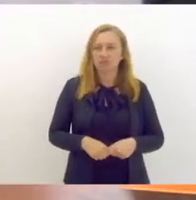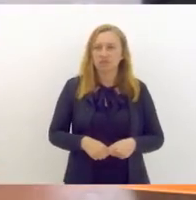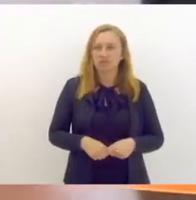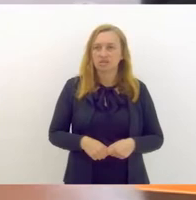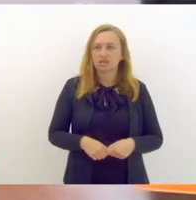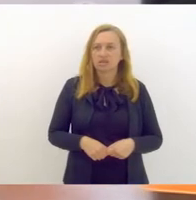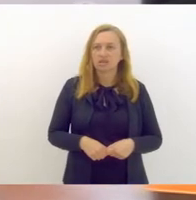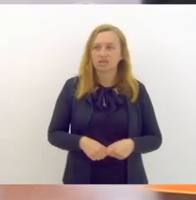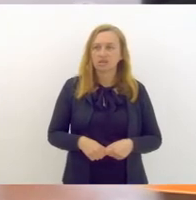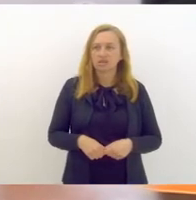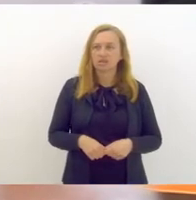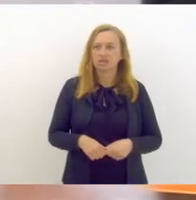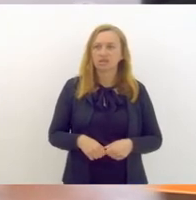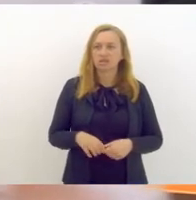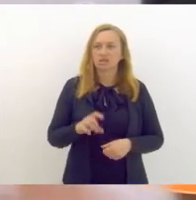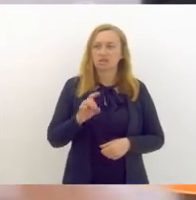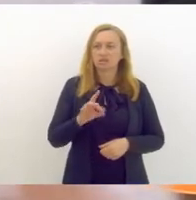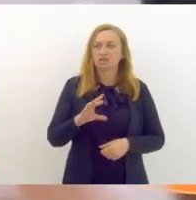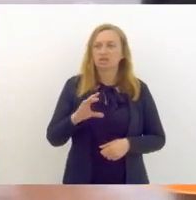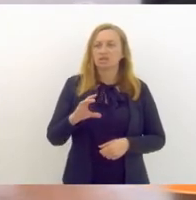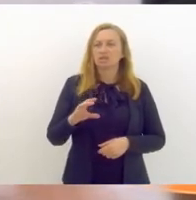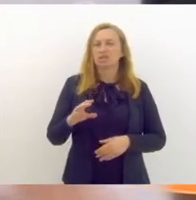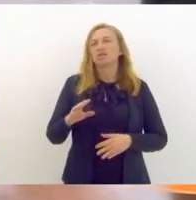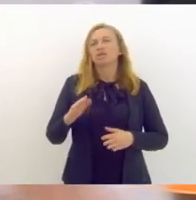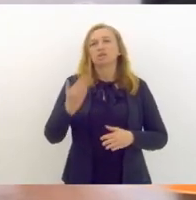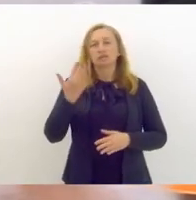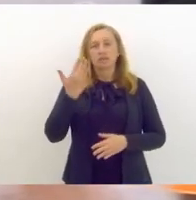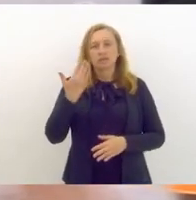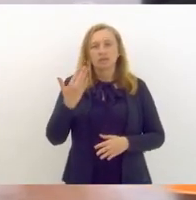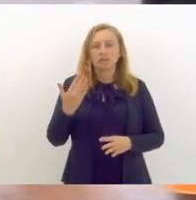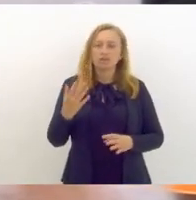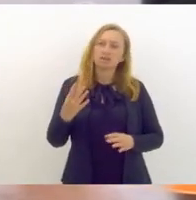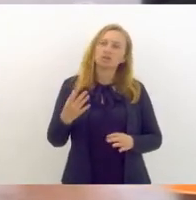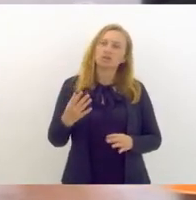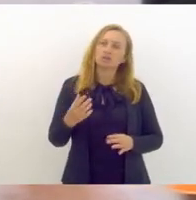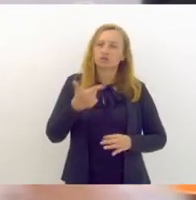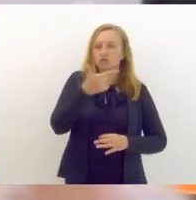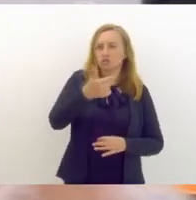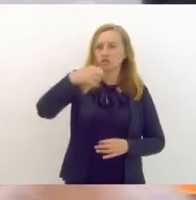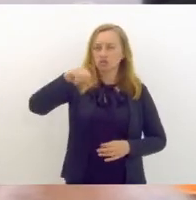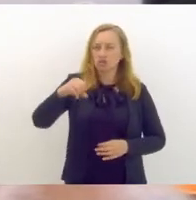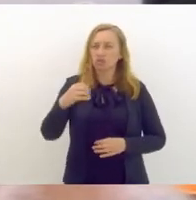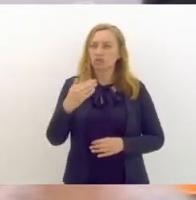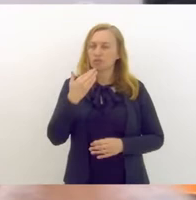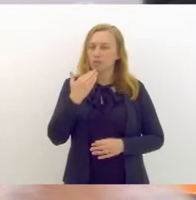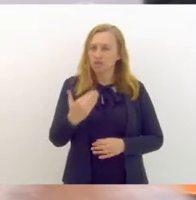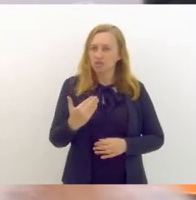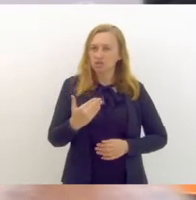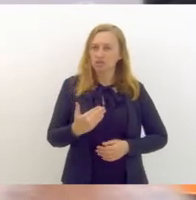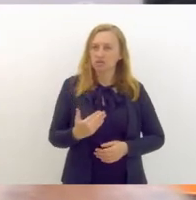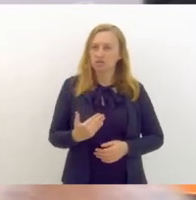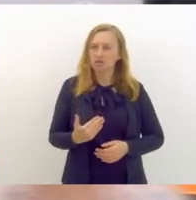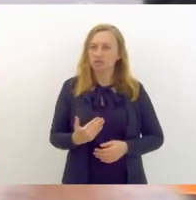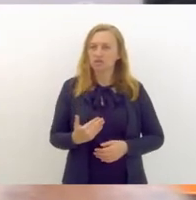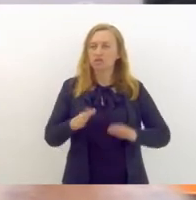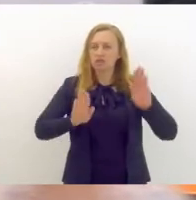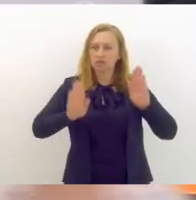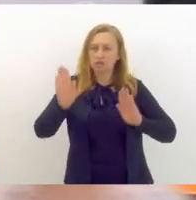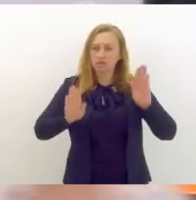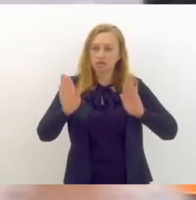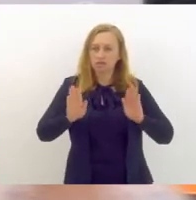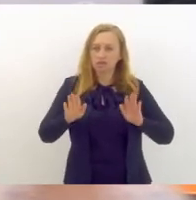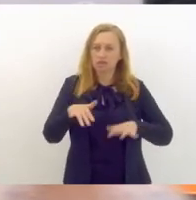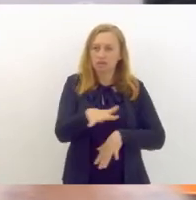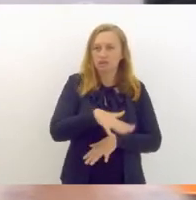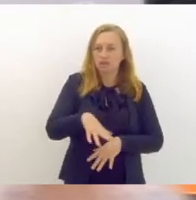apenas a ciência, todos foram dados ciência, sem óbices. E dos 29 requerimentos de licenciamento na unidade